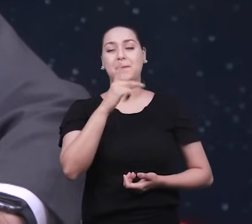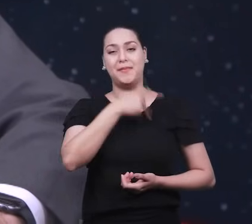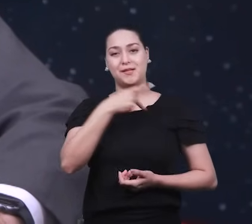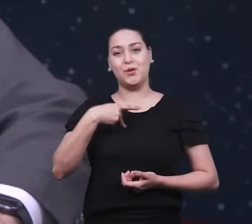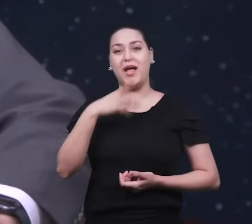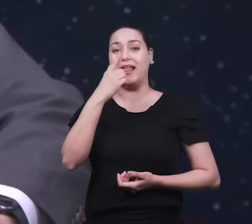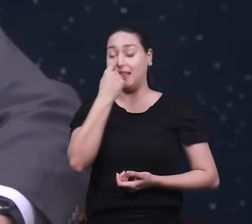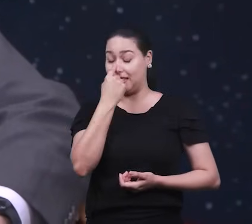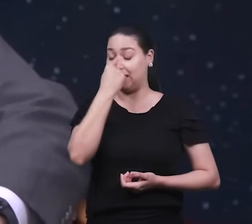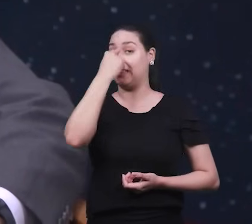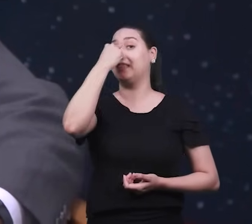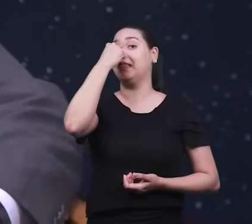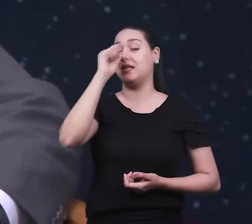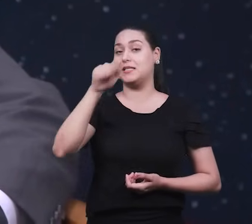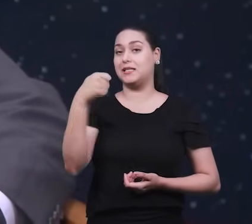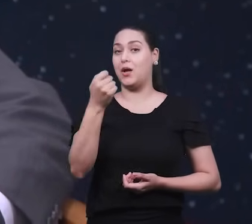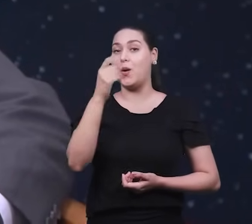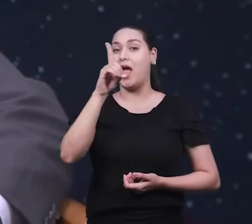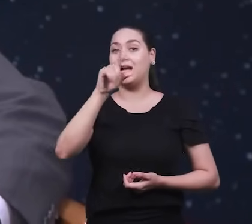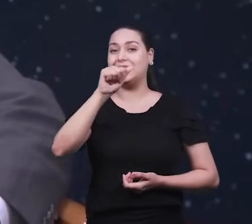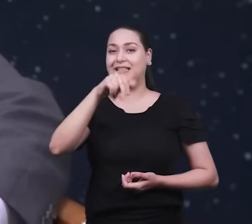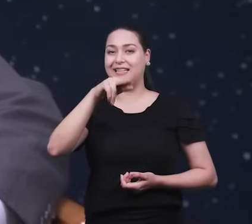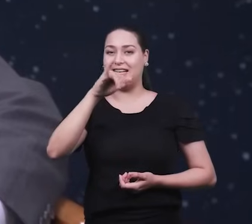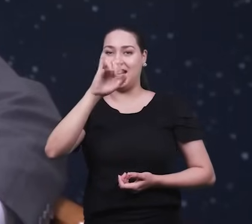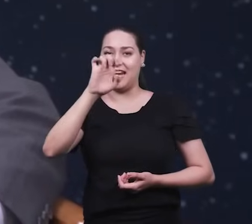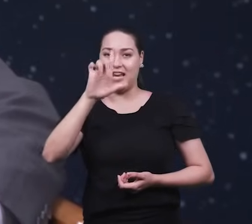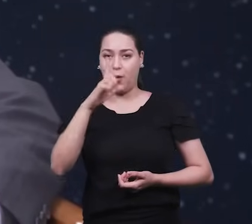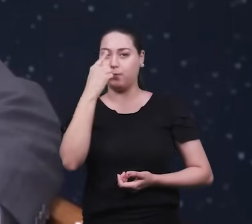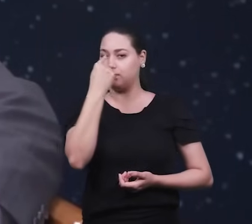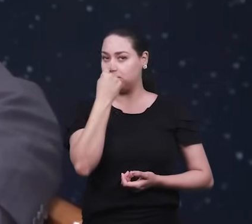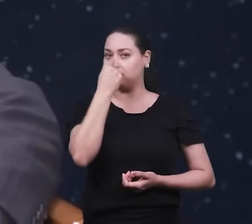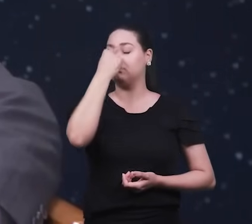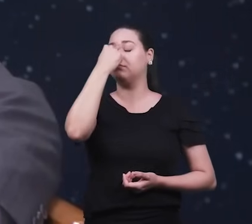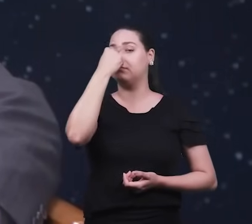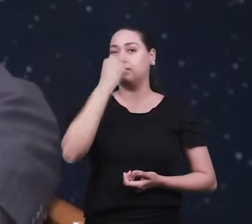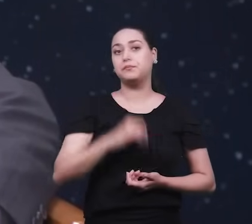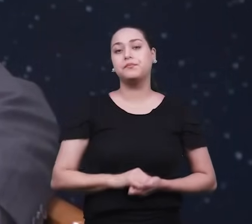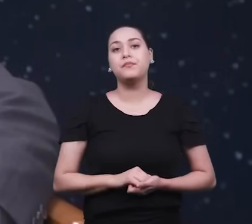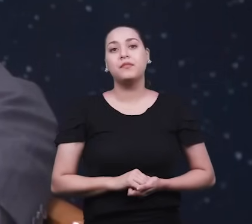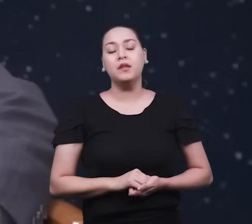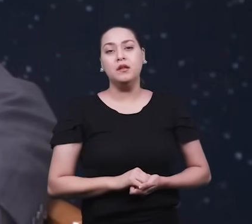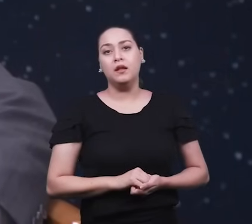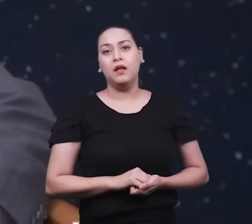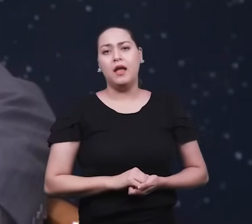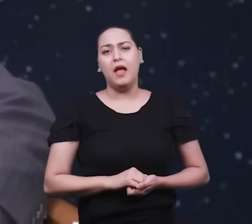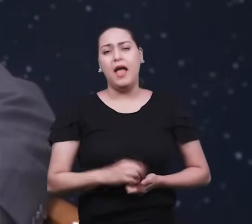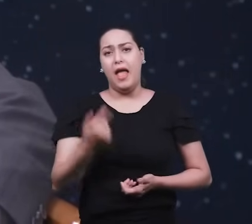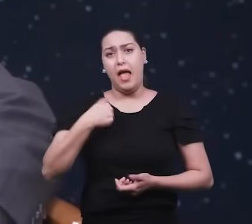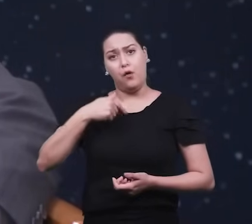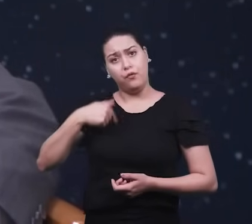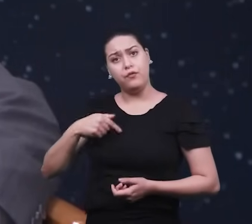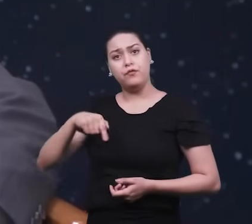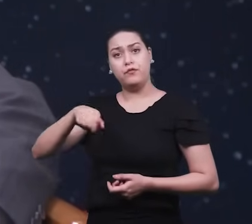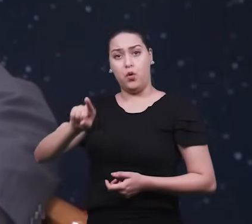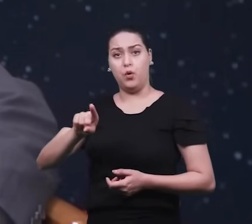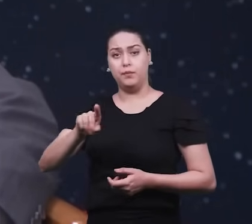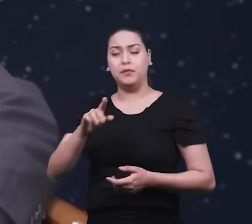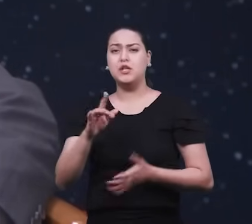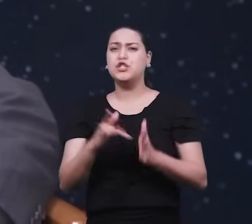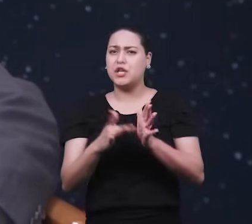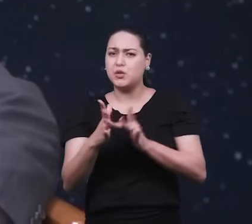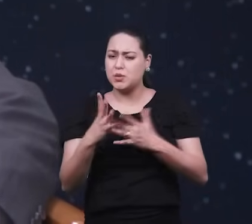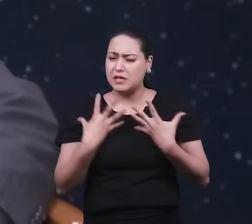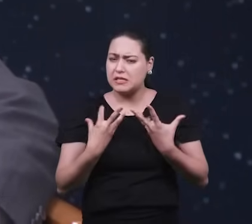sacrifício voluntário de Jesus quando falou assim: irei. Ele não falou fui levado, ou